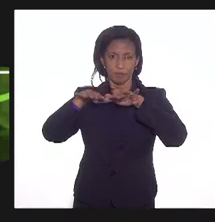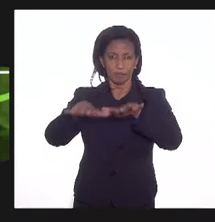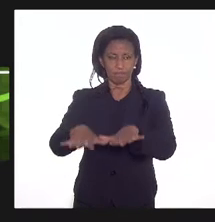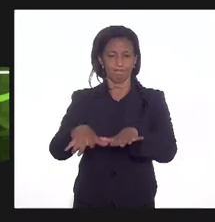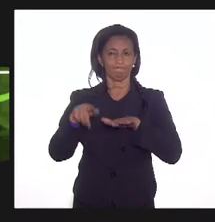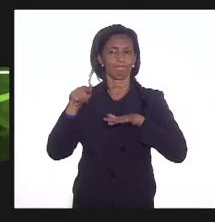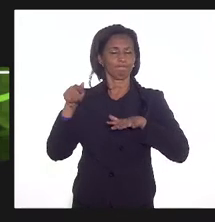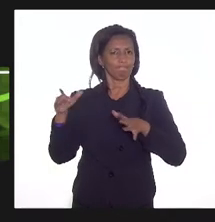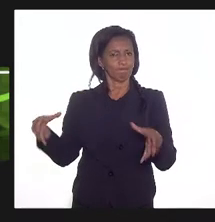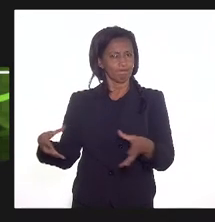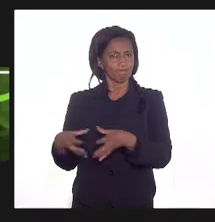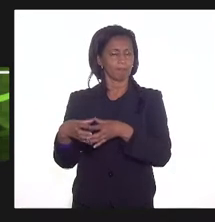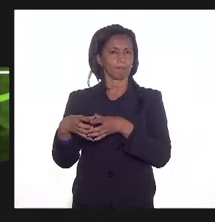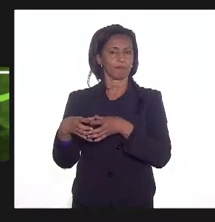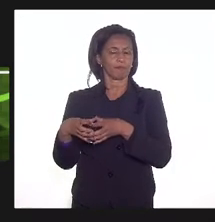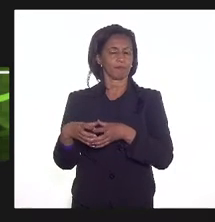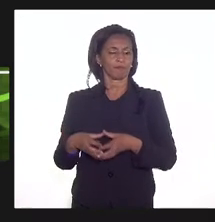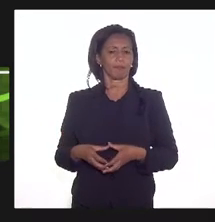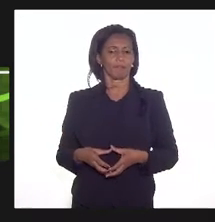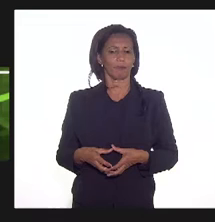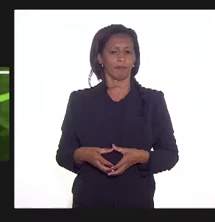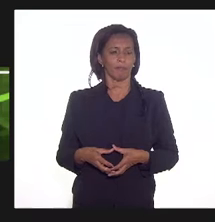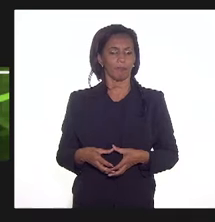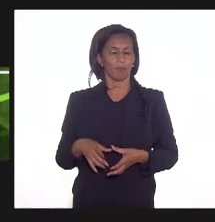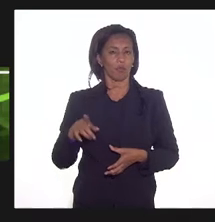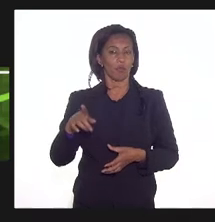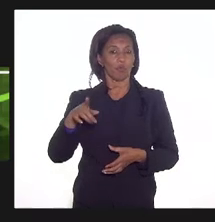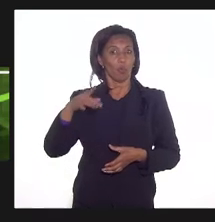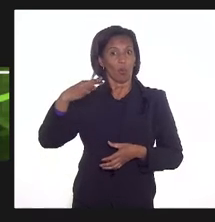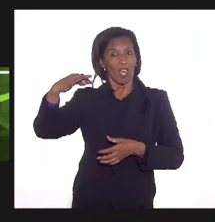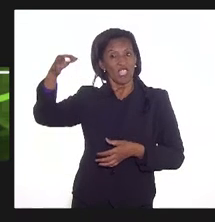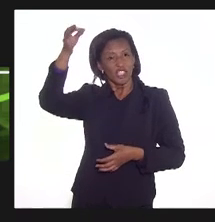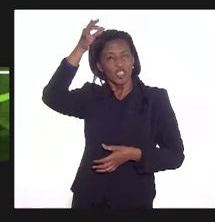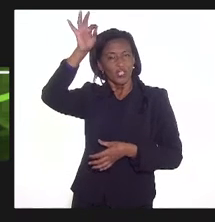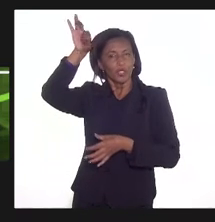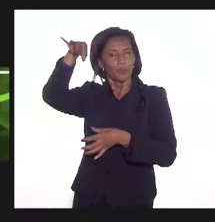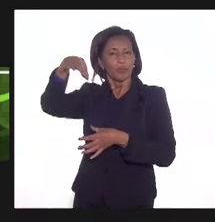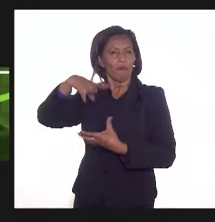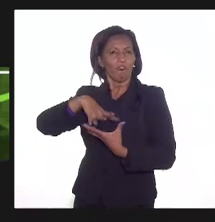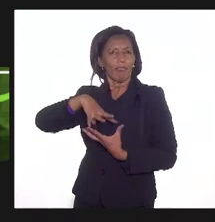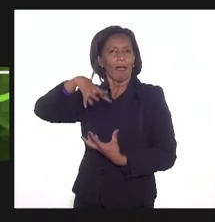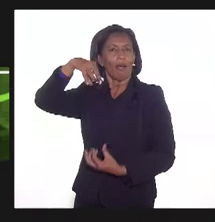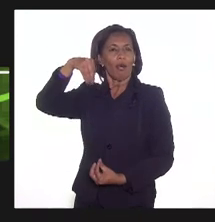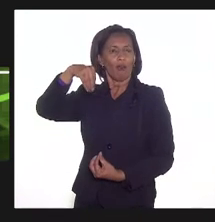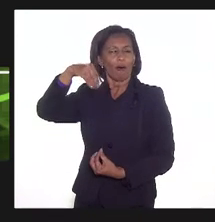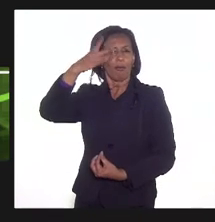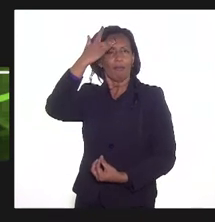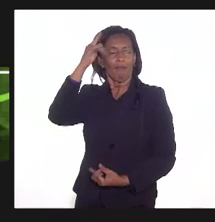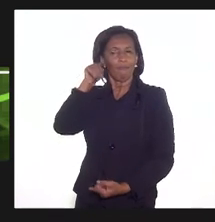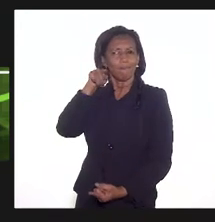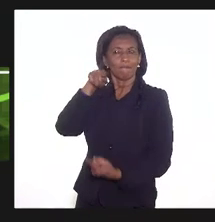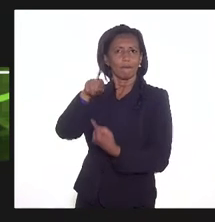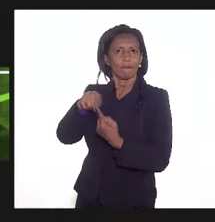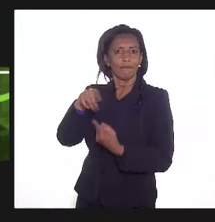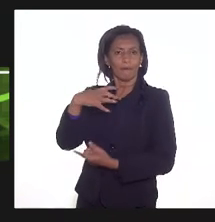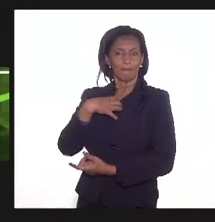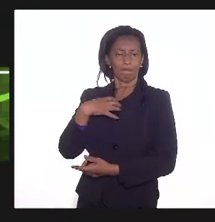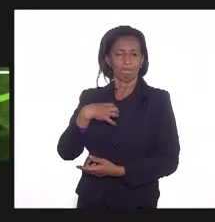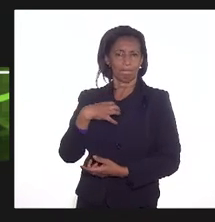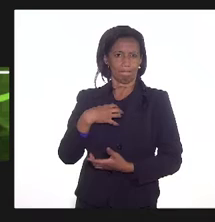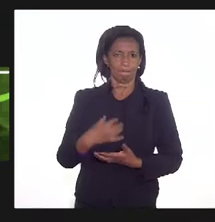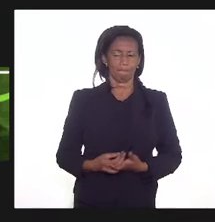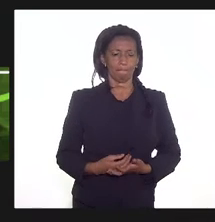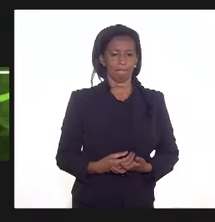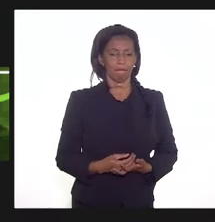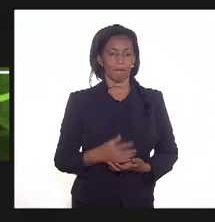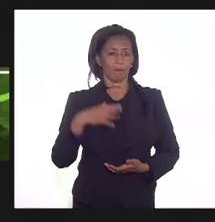extremamente no no espiritual das pessoas né na alma das pessoas atingiram esse momento né então